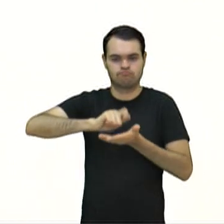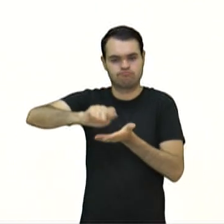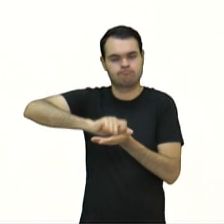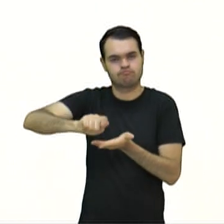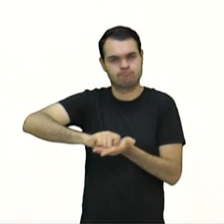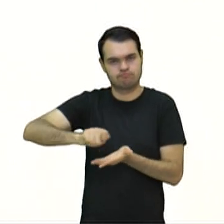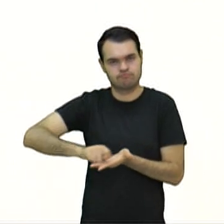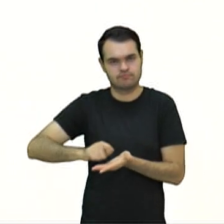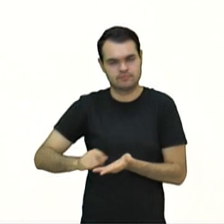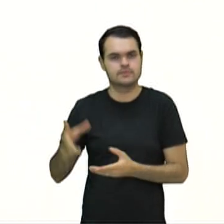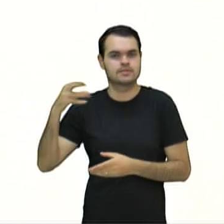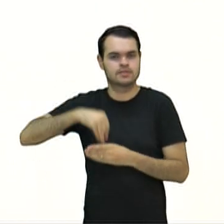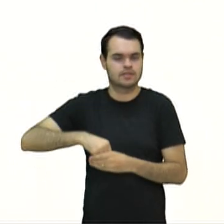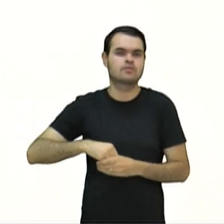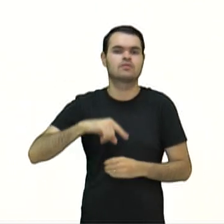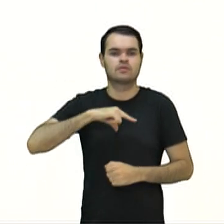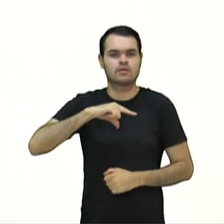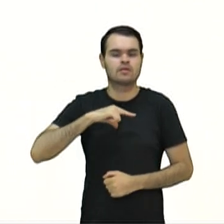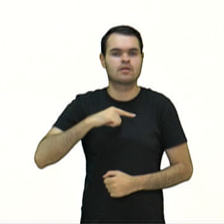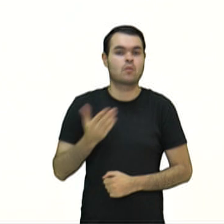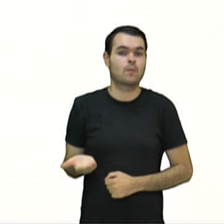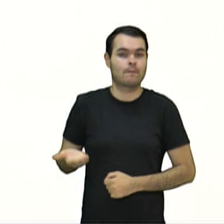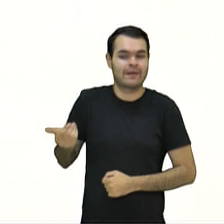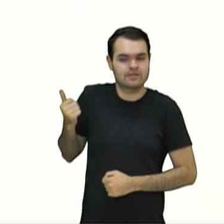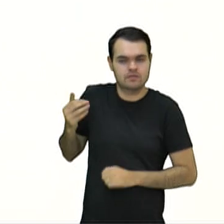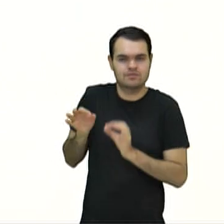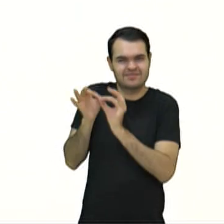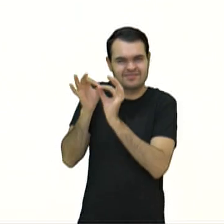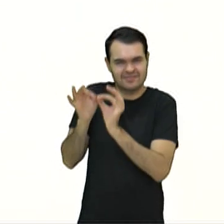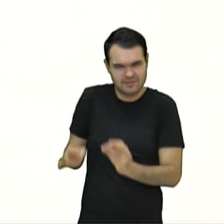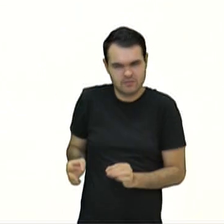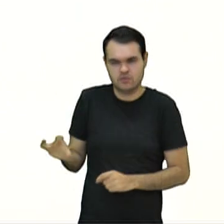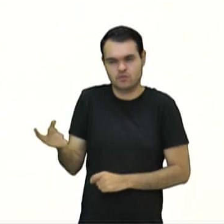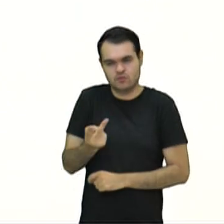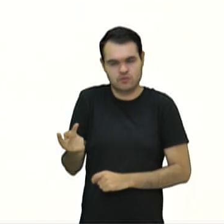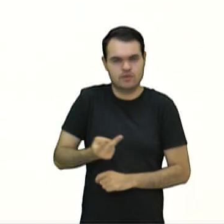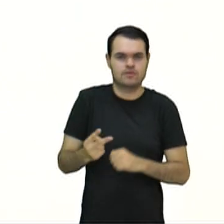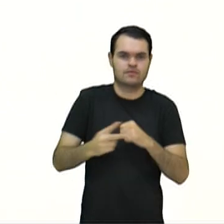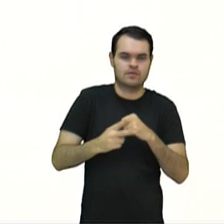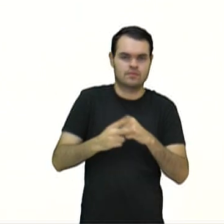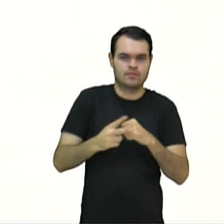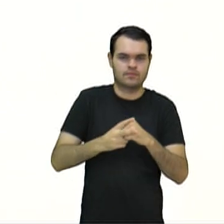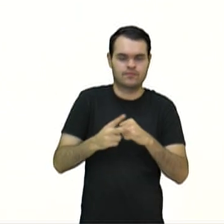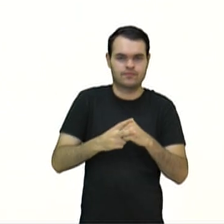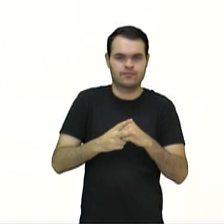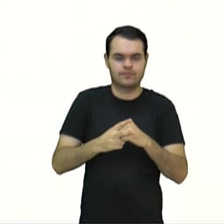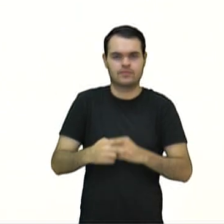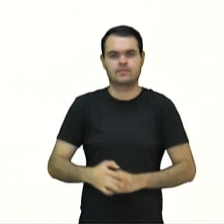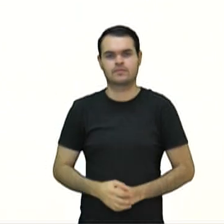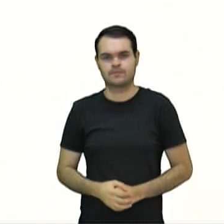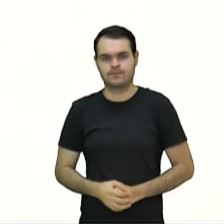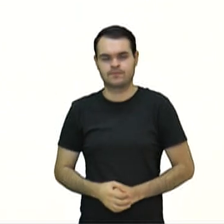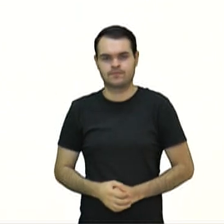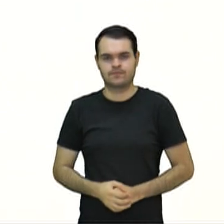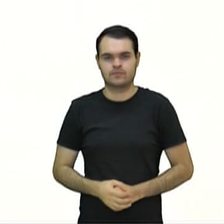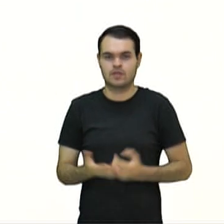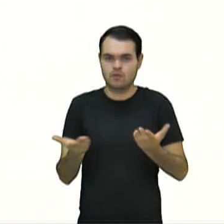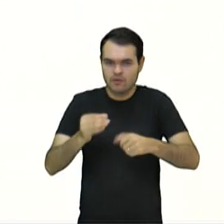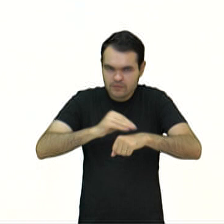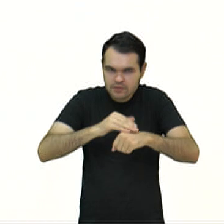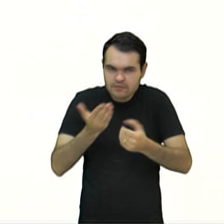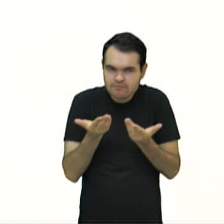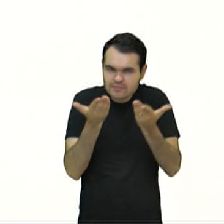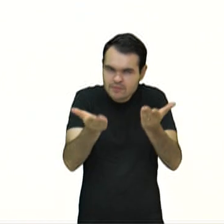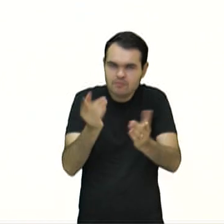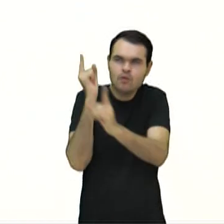nosso fragmento aqui, nós temos o passado simples desses verbos, do verbo drive e do verbo be. Vou dar um tempinho para